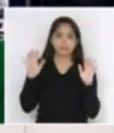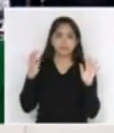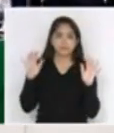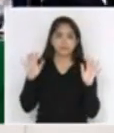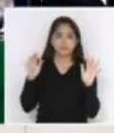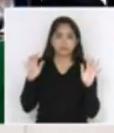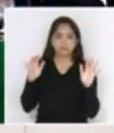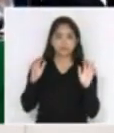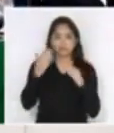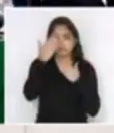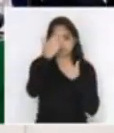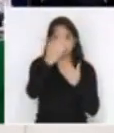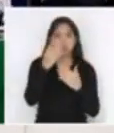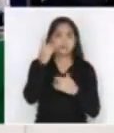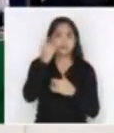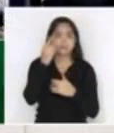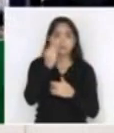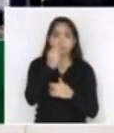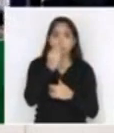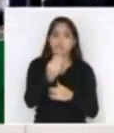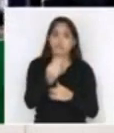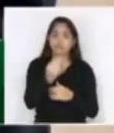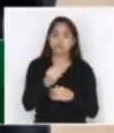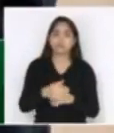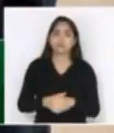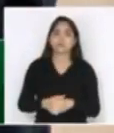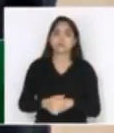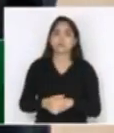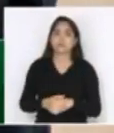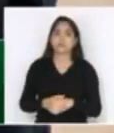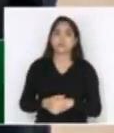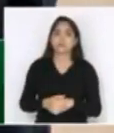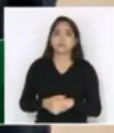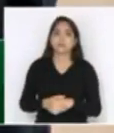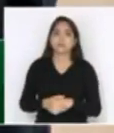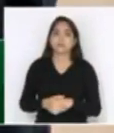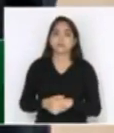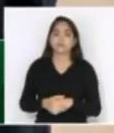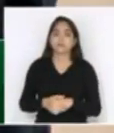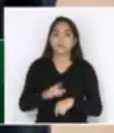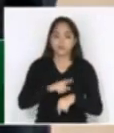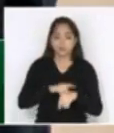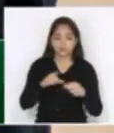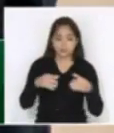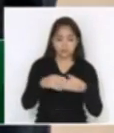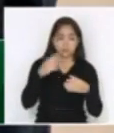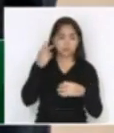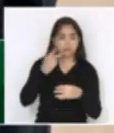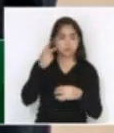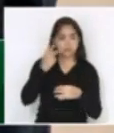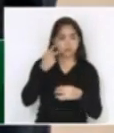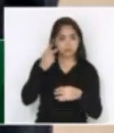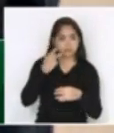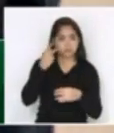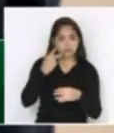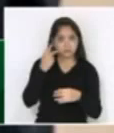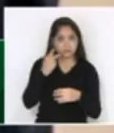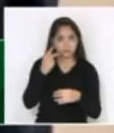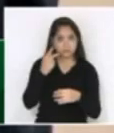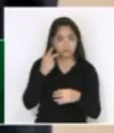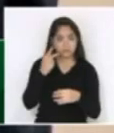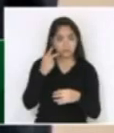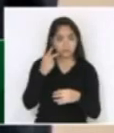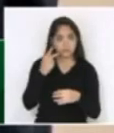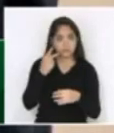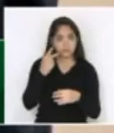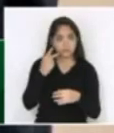Muito obrigada, senhor deputado Manuel Mota, que utilizou o horário destinado aos partidos políticos. O